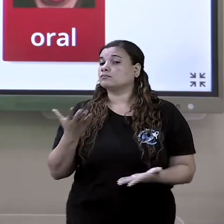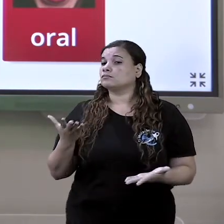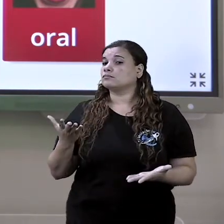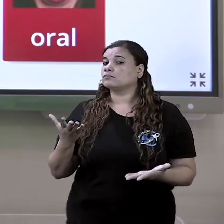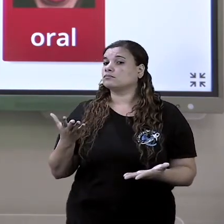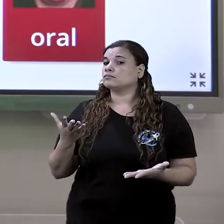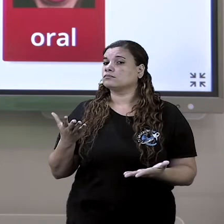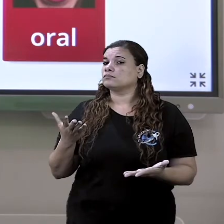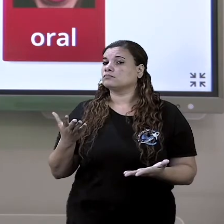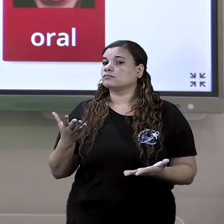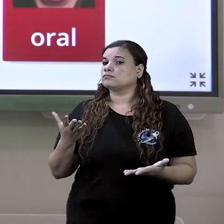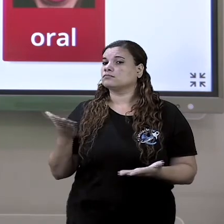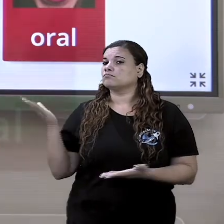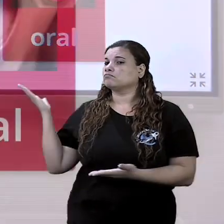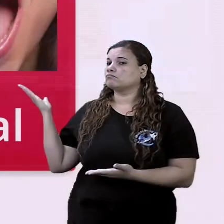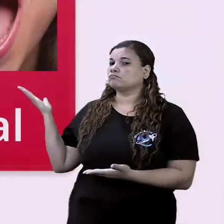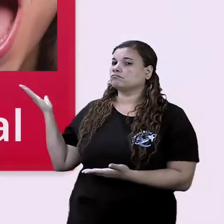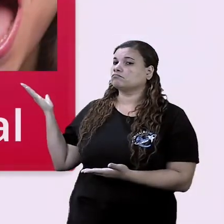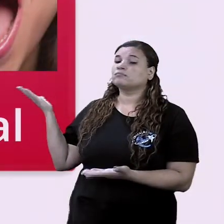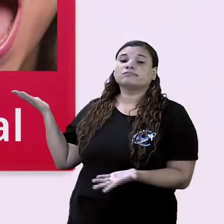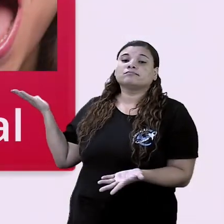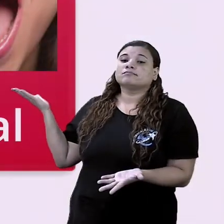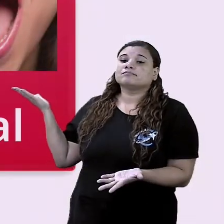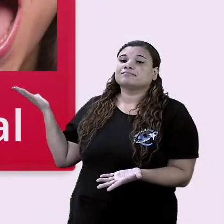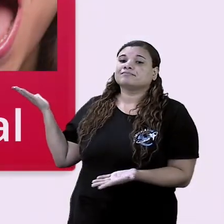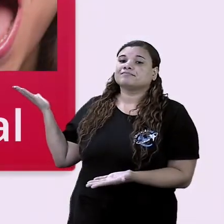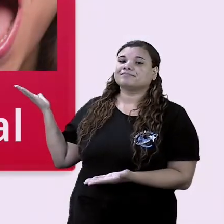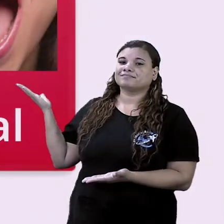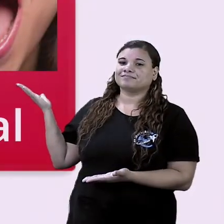Acabamos de falar.